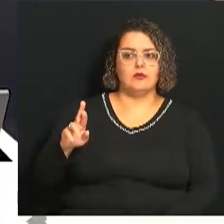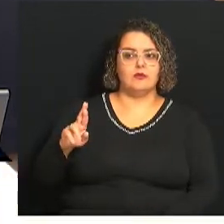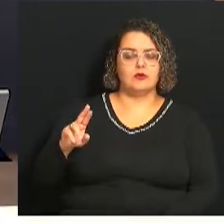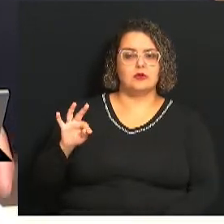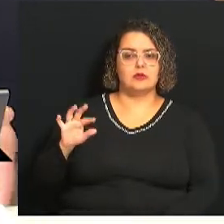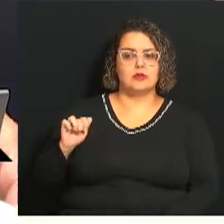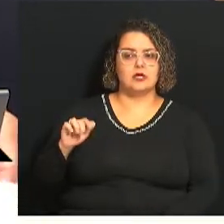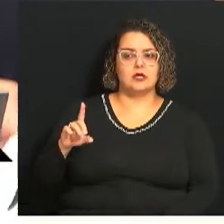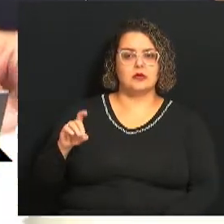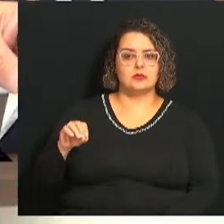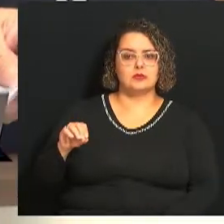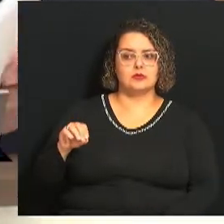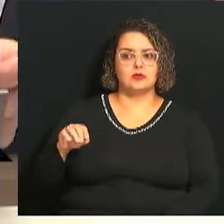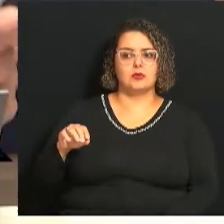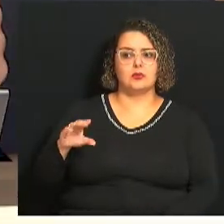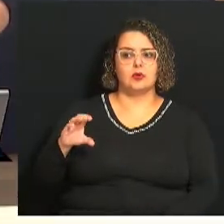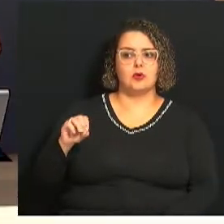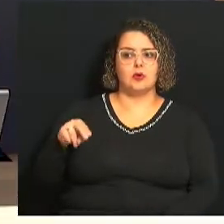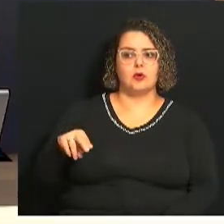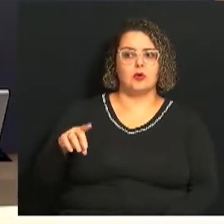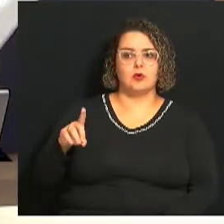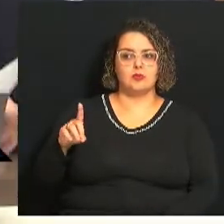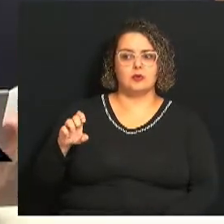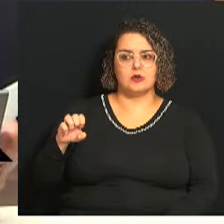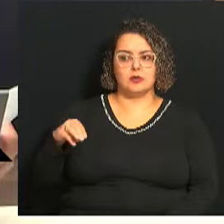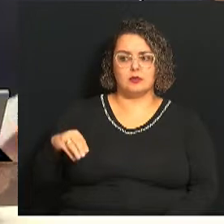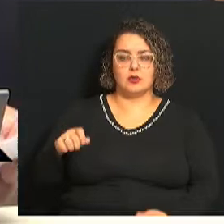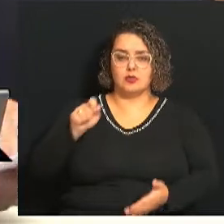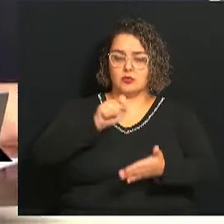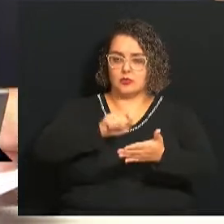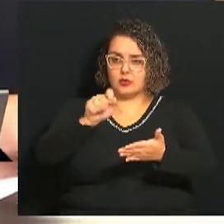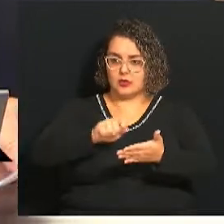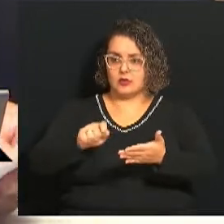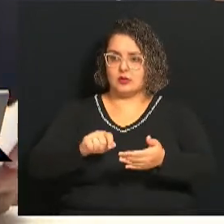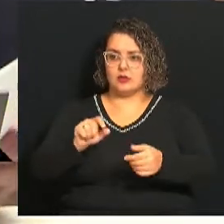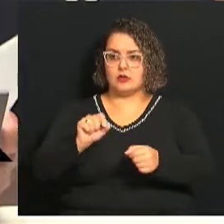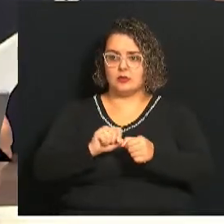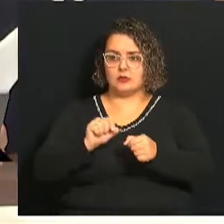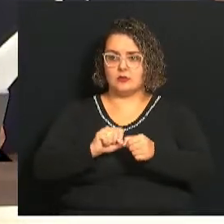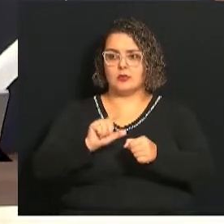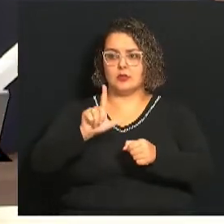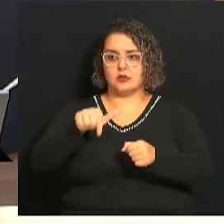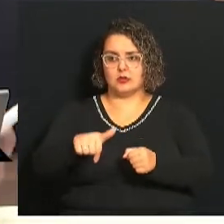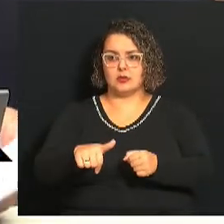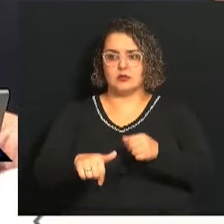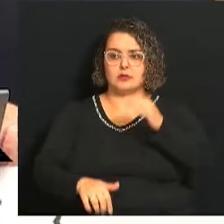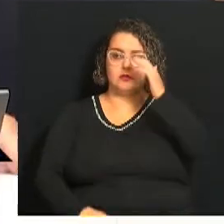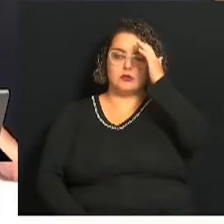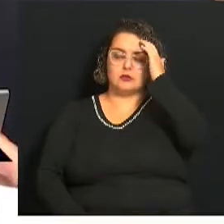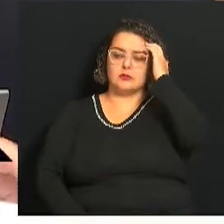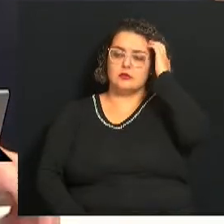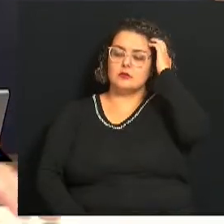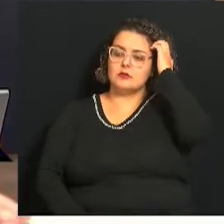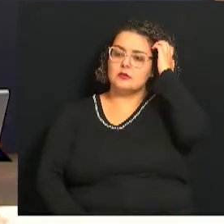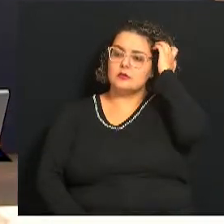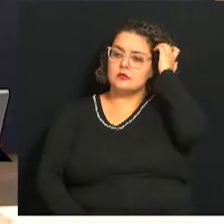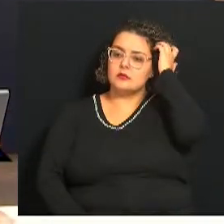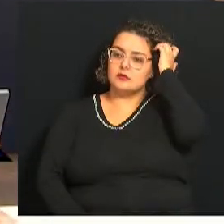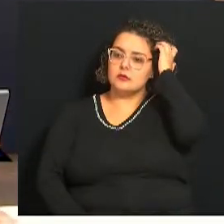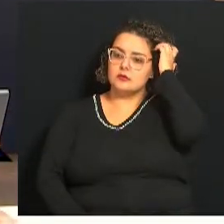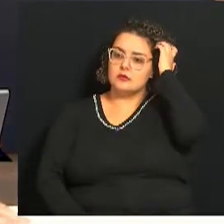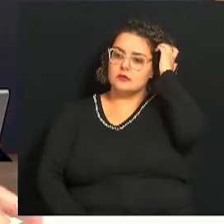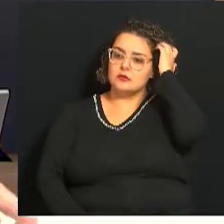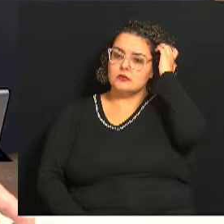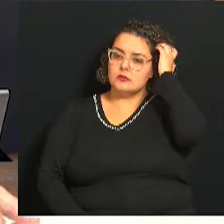alguns questionamentos, eu estou anotando aqui, depois eu vou fazê-lo após as explanações. para